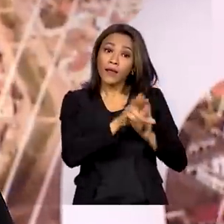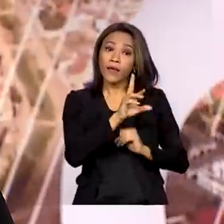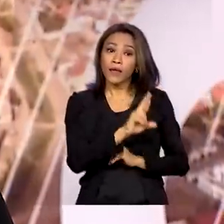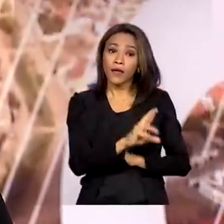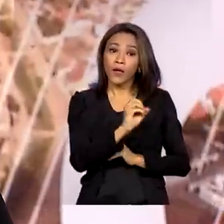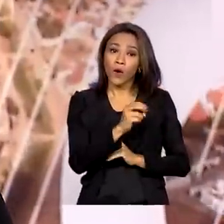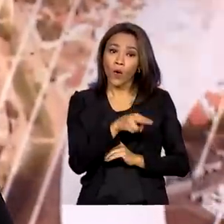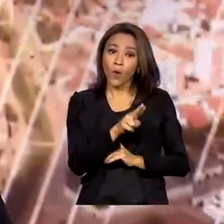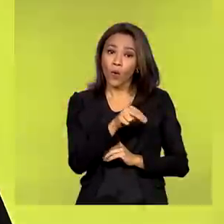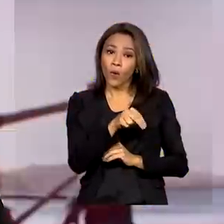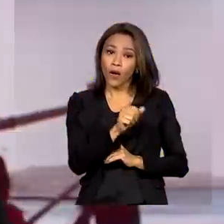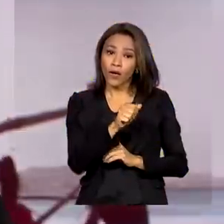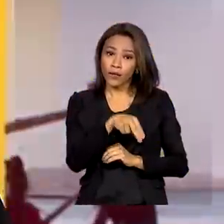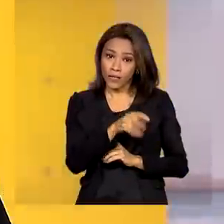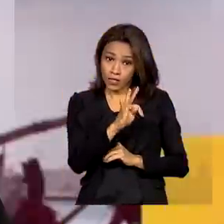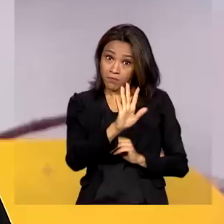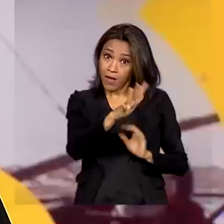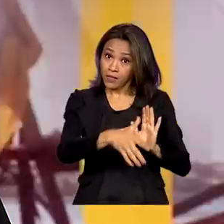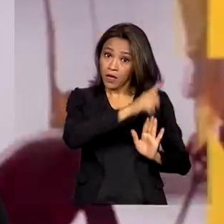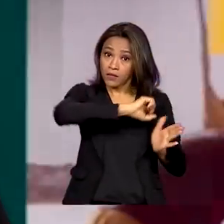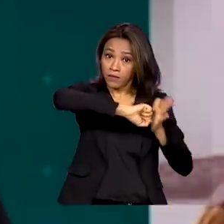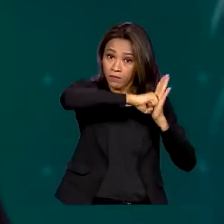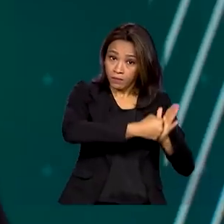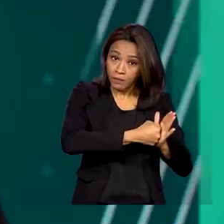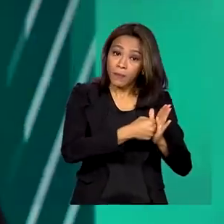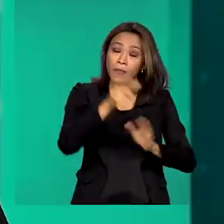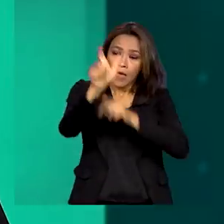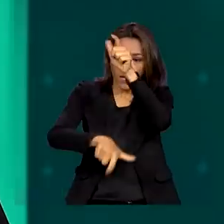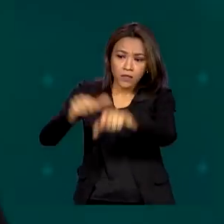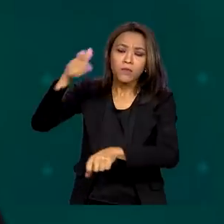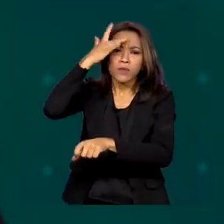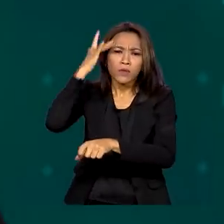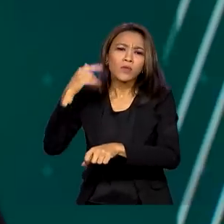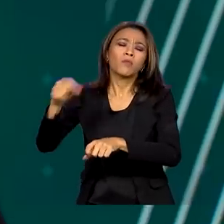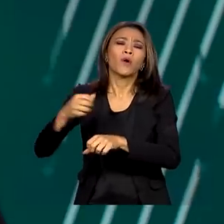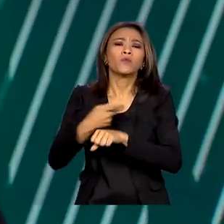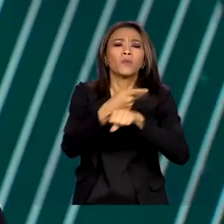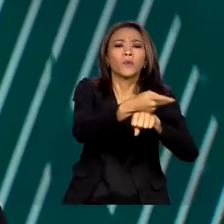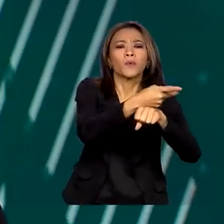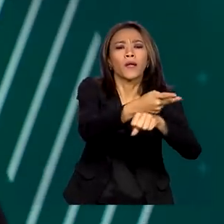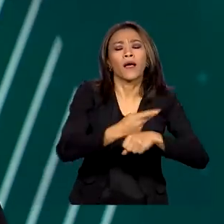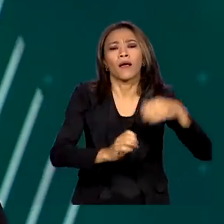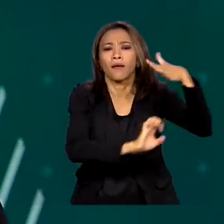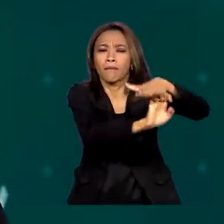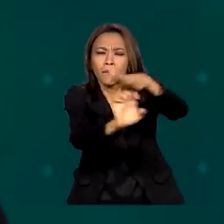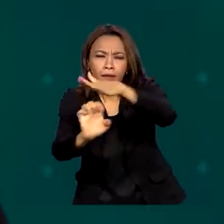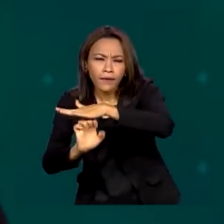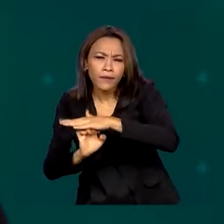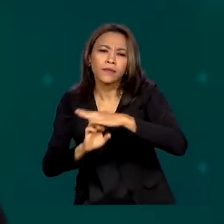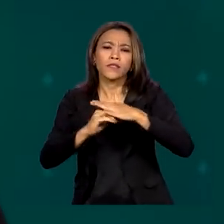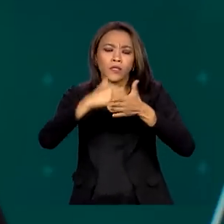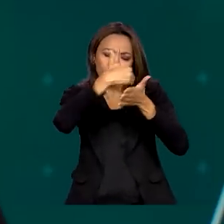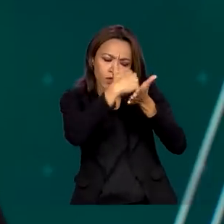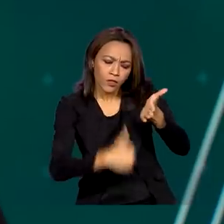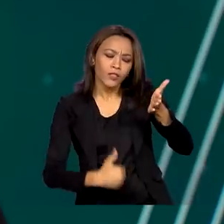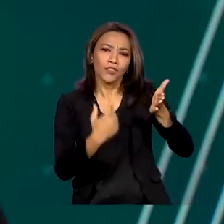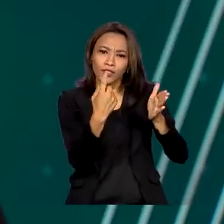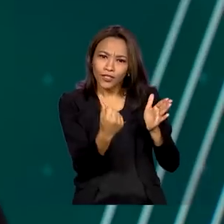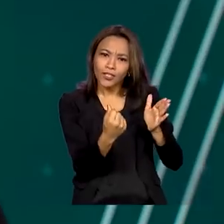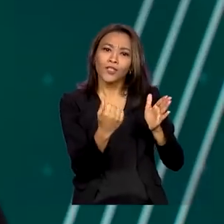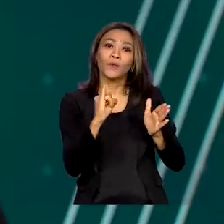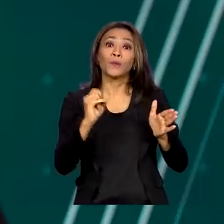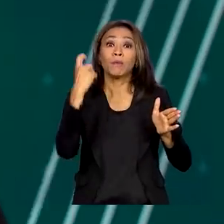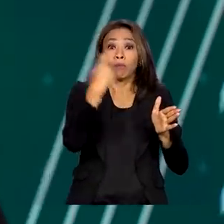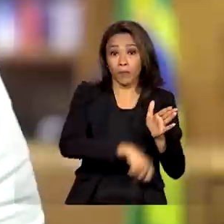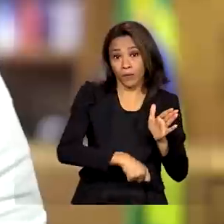bloqueada. Pela lei, produtores culturais podem buscar patrocínio de pessoas e empresas que conseguem abater o valor investido no imposto